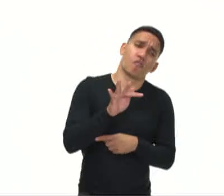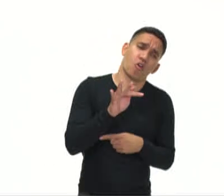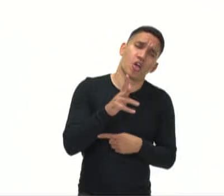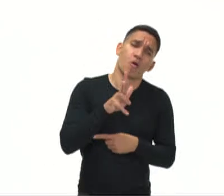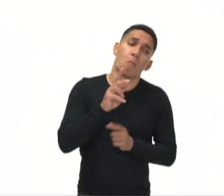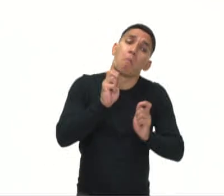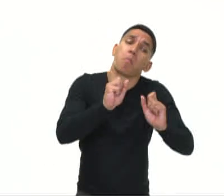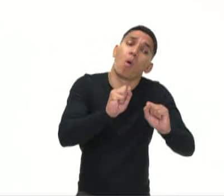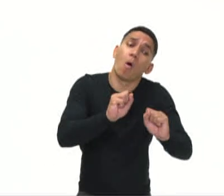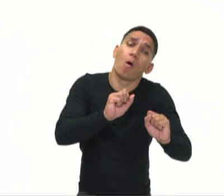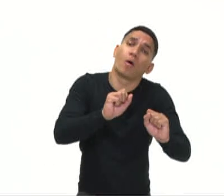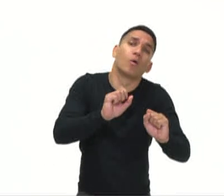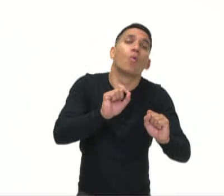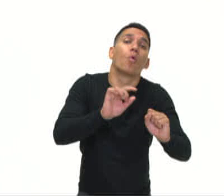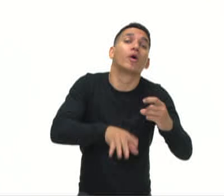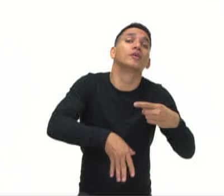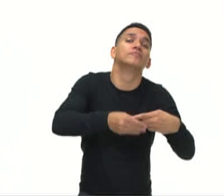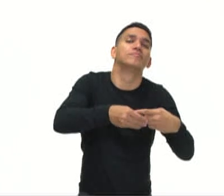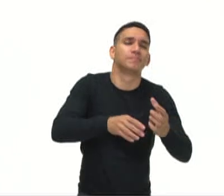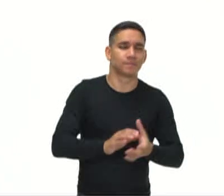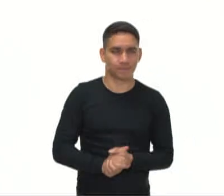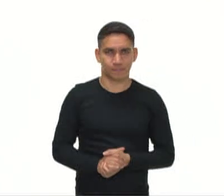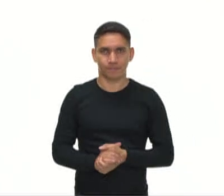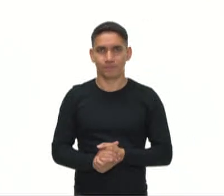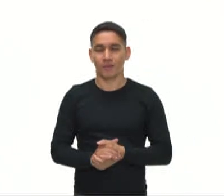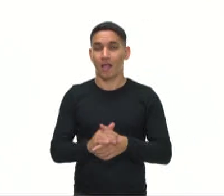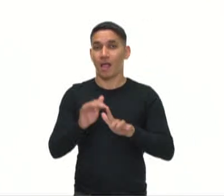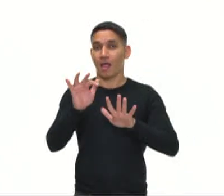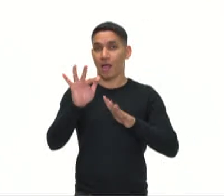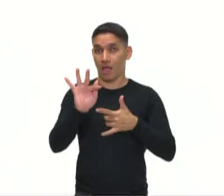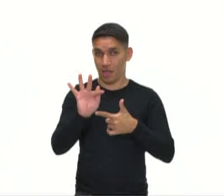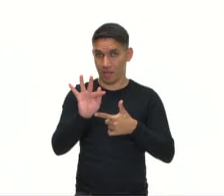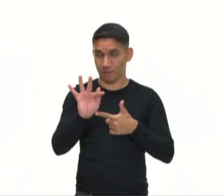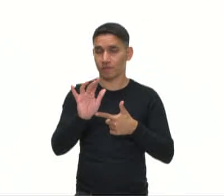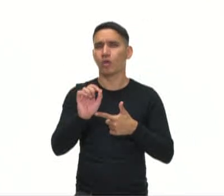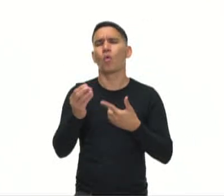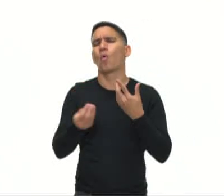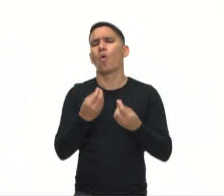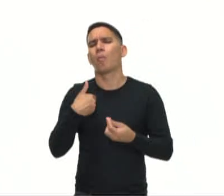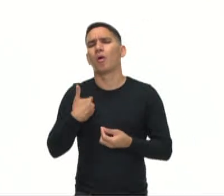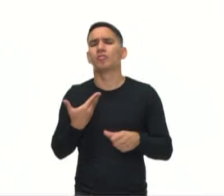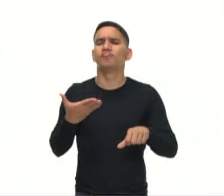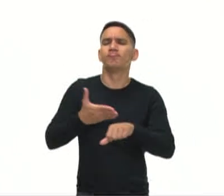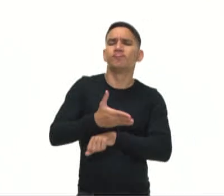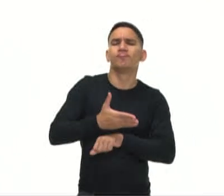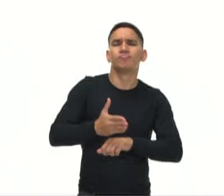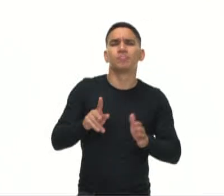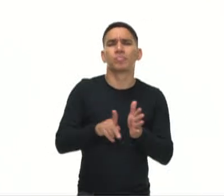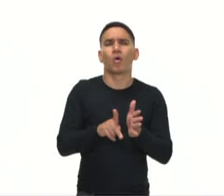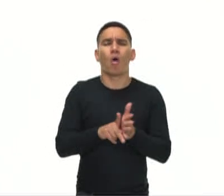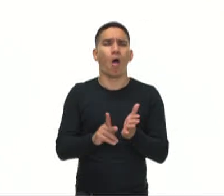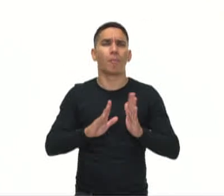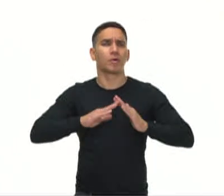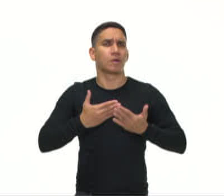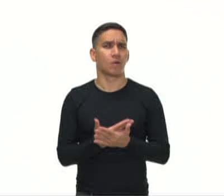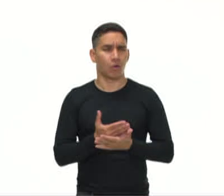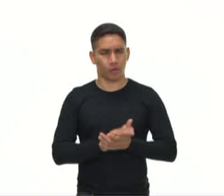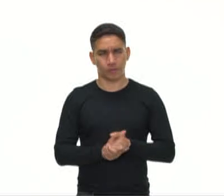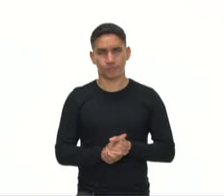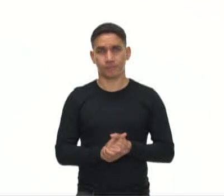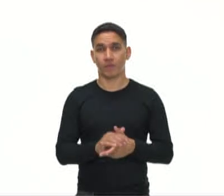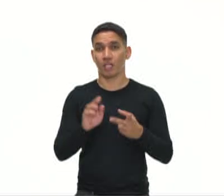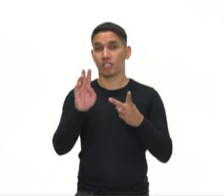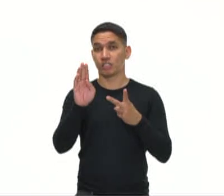frase. F. Como é minha participação hoje nas atividades da escola? G. Como eu gostaria